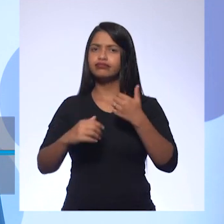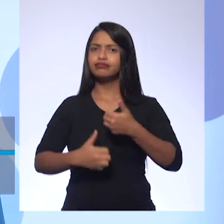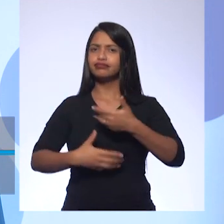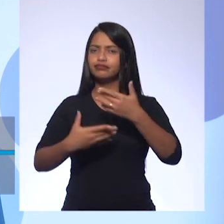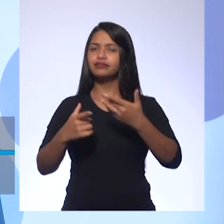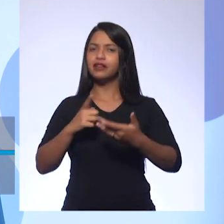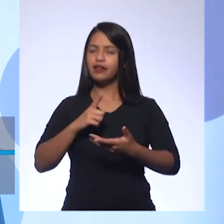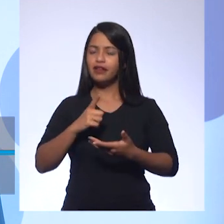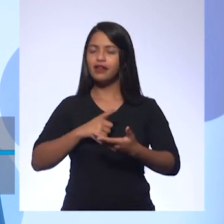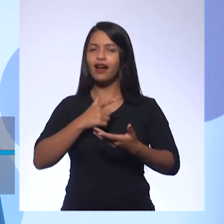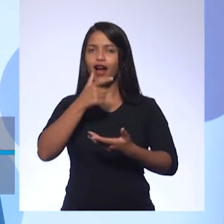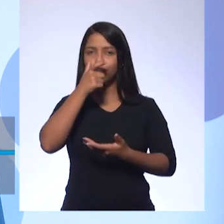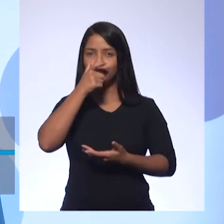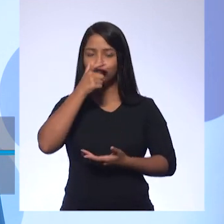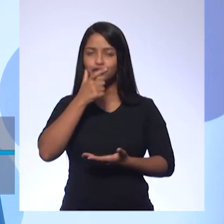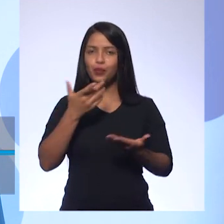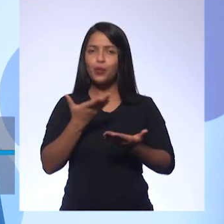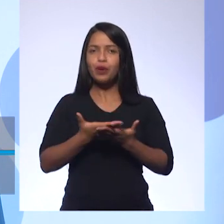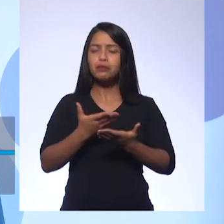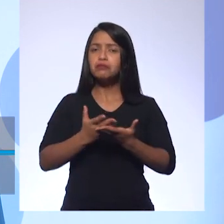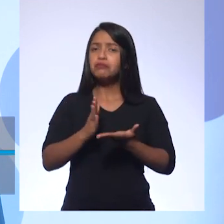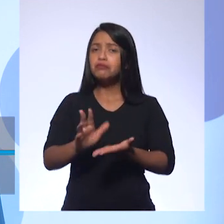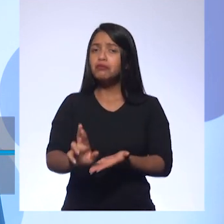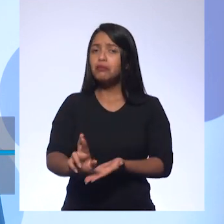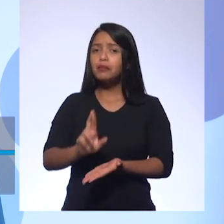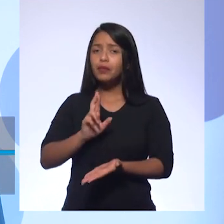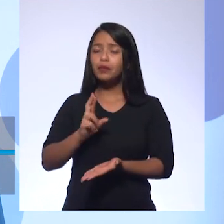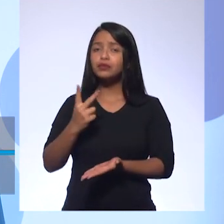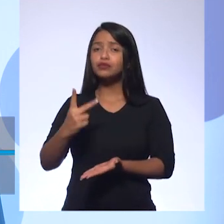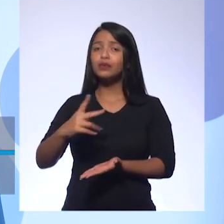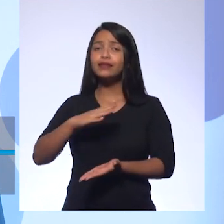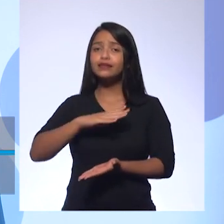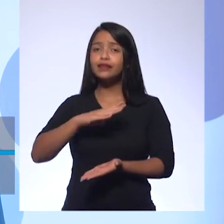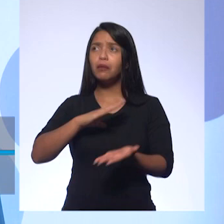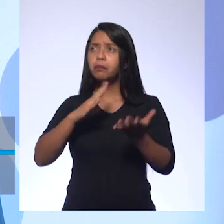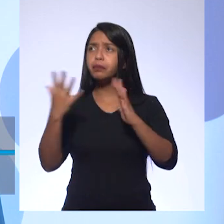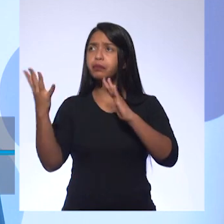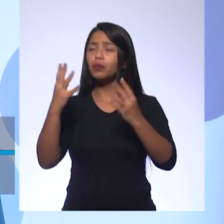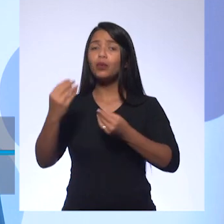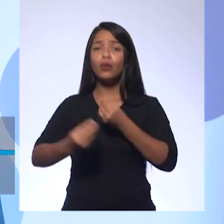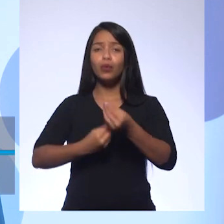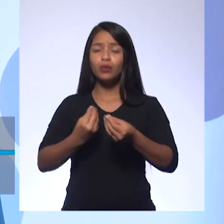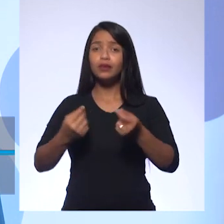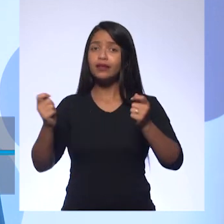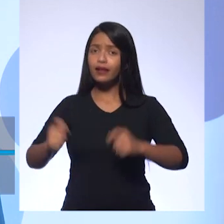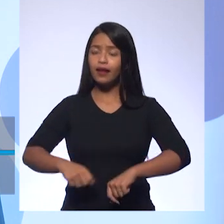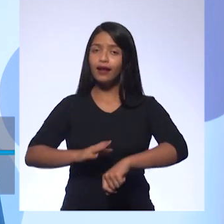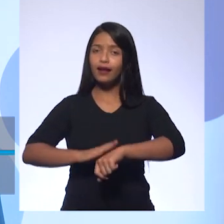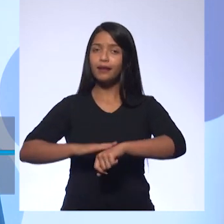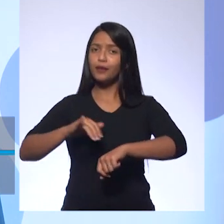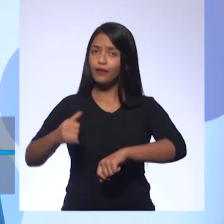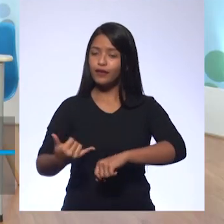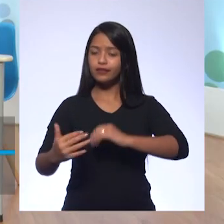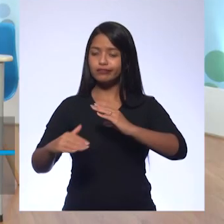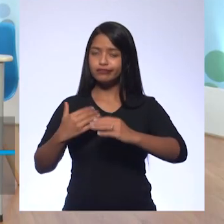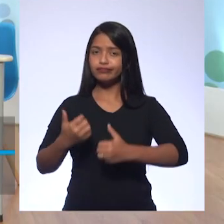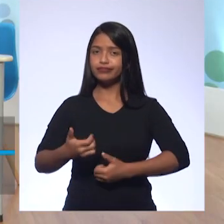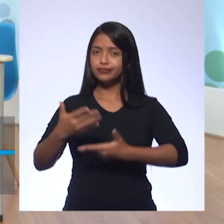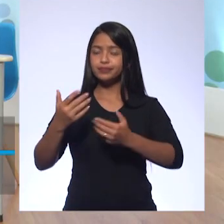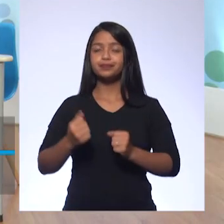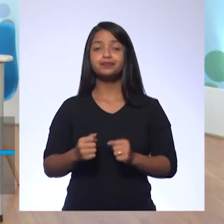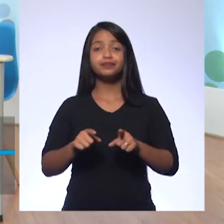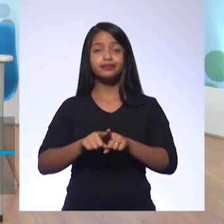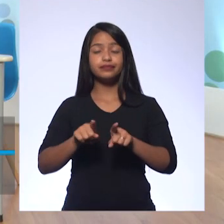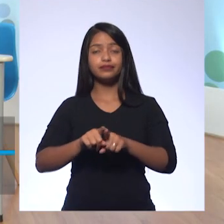aula. Santo André, mas não falou o clima. Dá tempo ainda, coloca no... o chat está aberto, né, Joel? Sim, pode Ó, em Indaiatuba, a